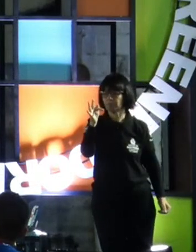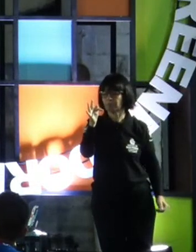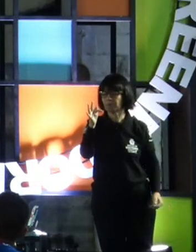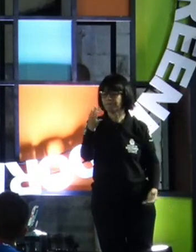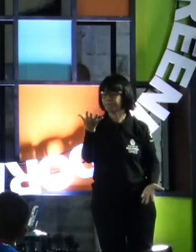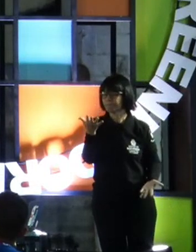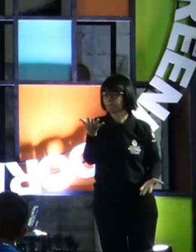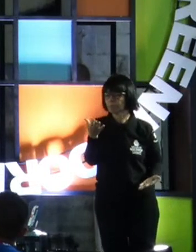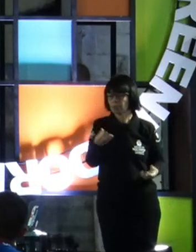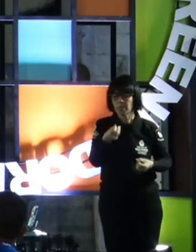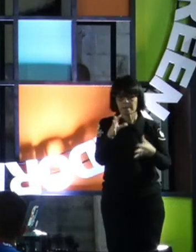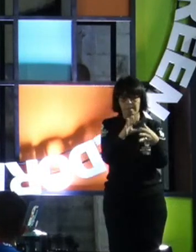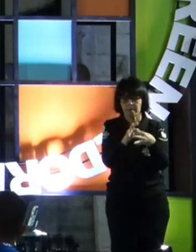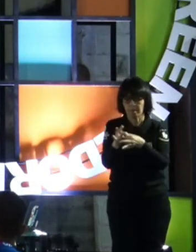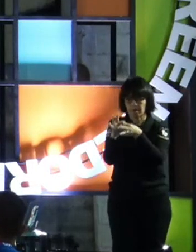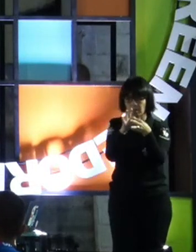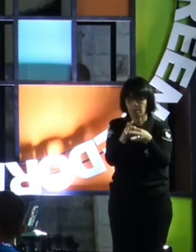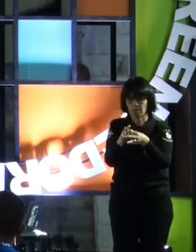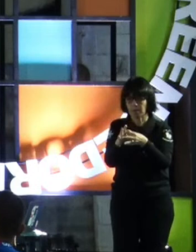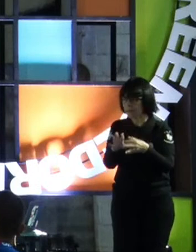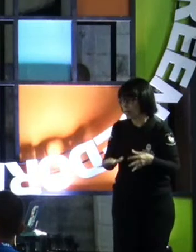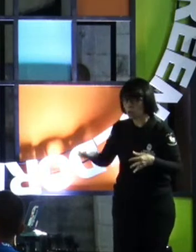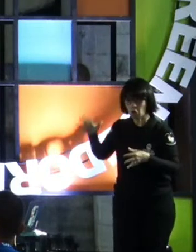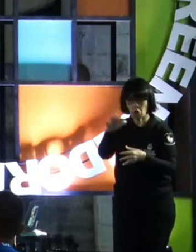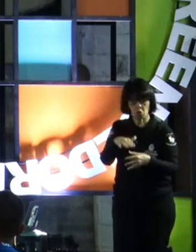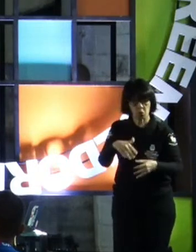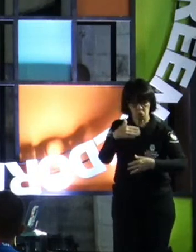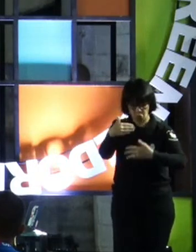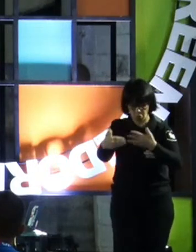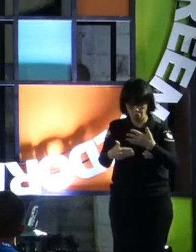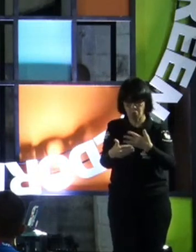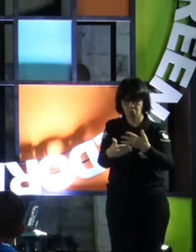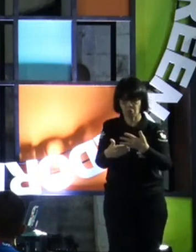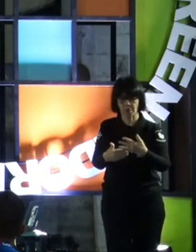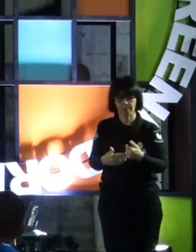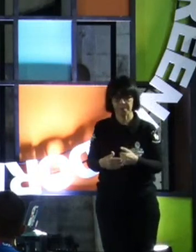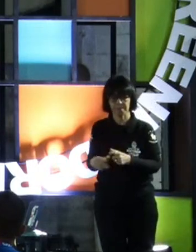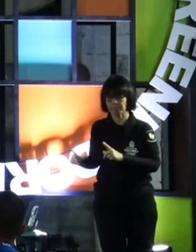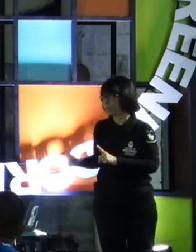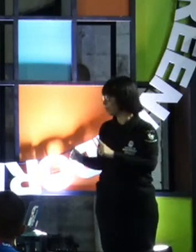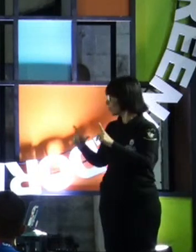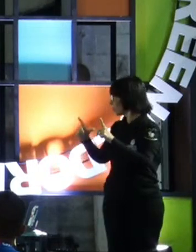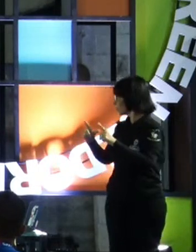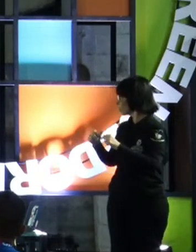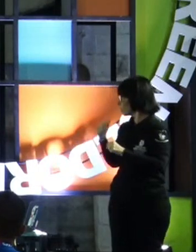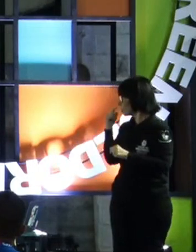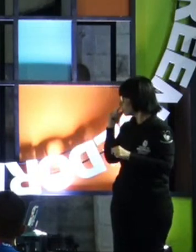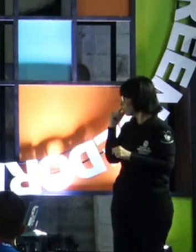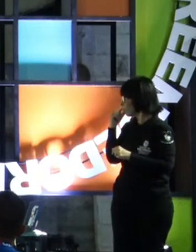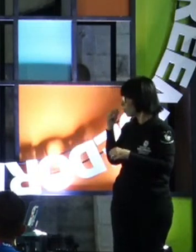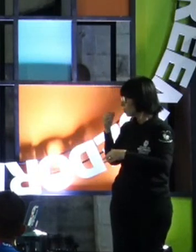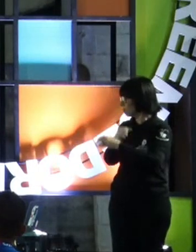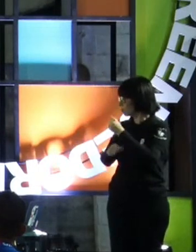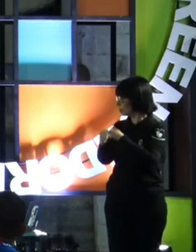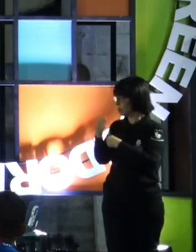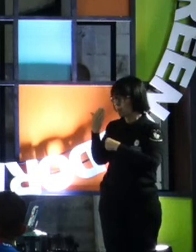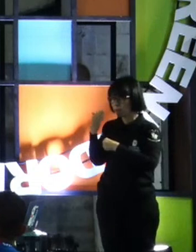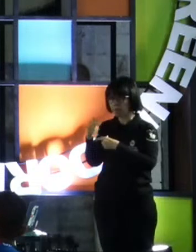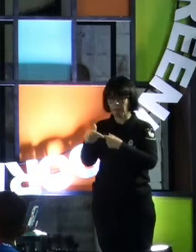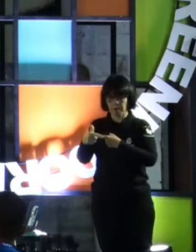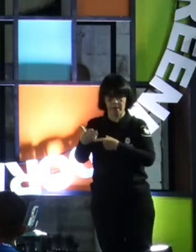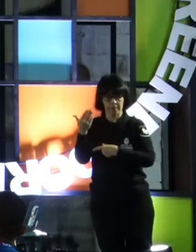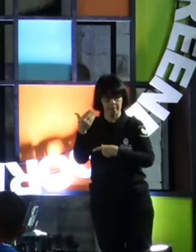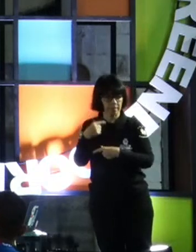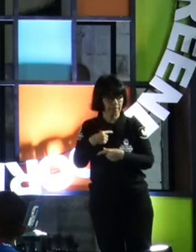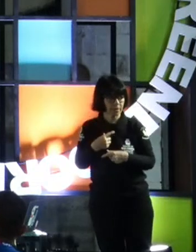que conecta tudo isso? Essa foto aqui é dessa tatuagem que eu fiz semana passada. Fazia uns 10